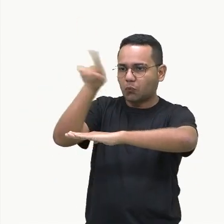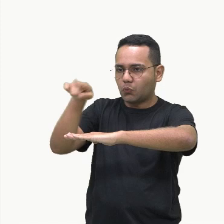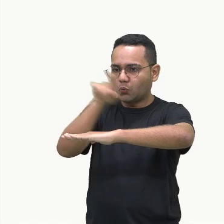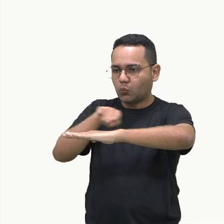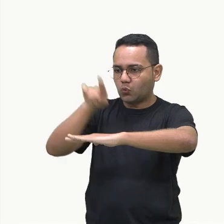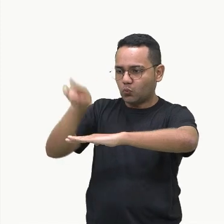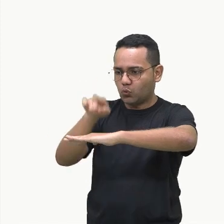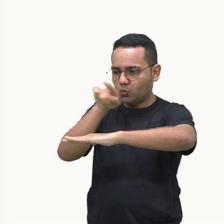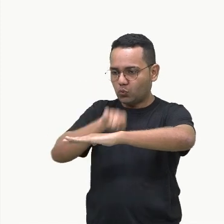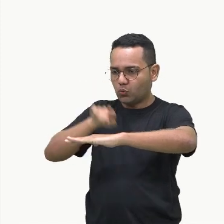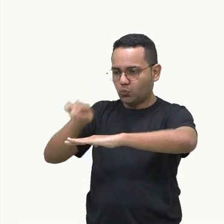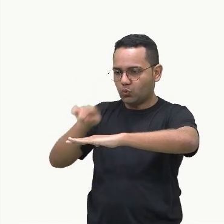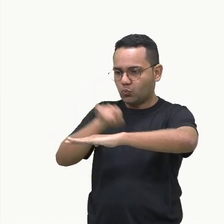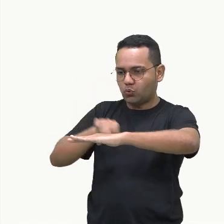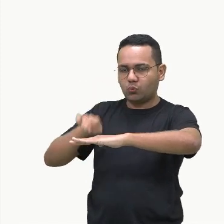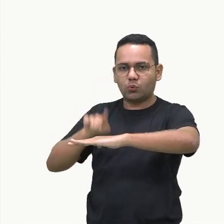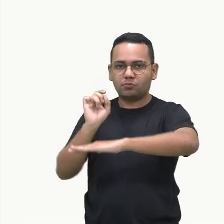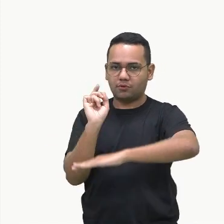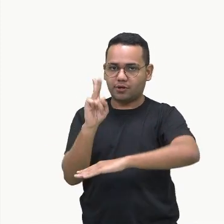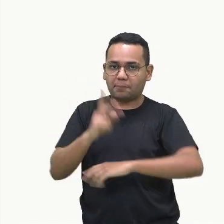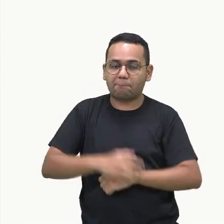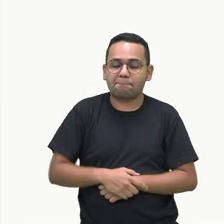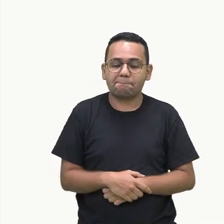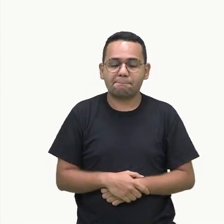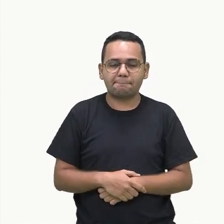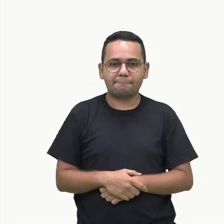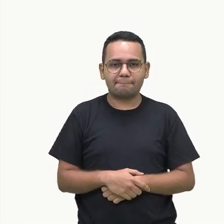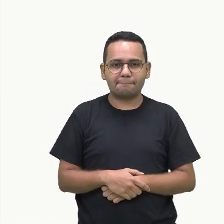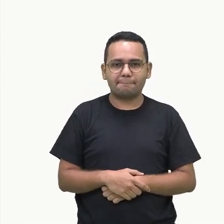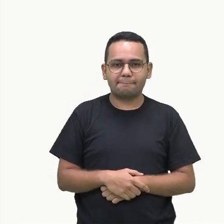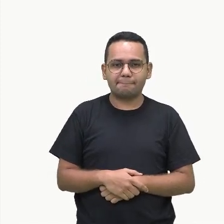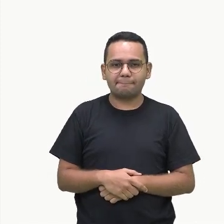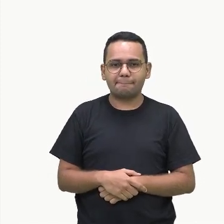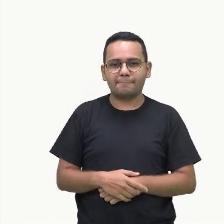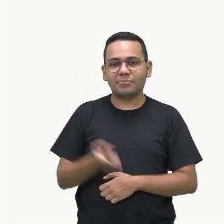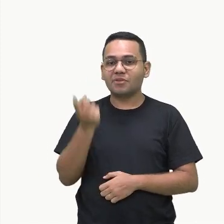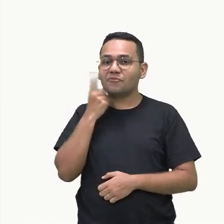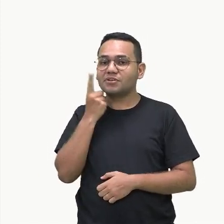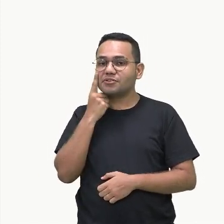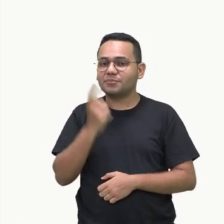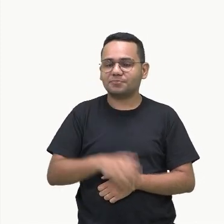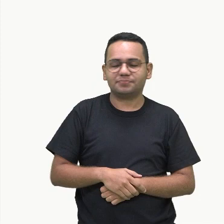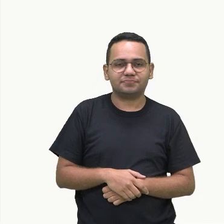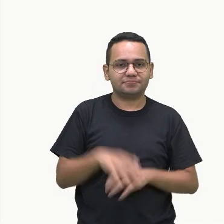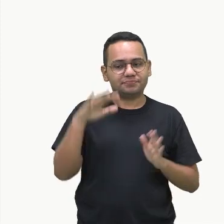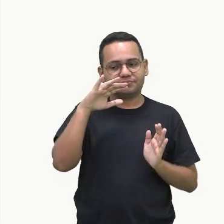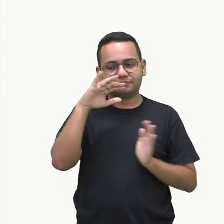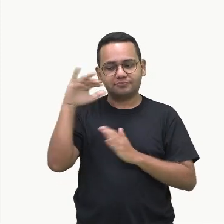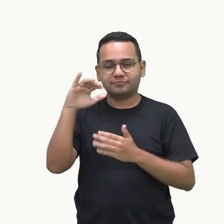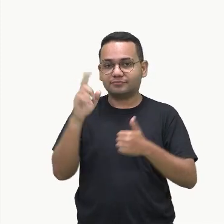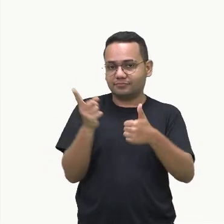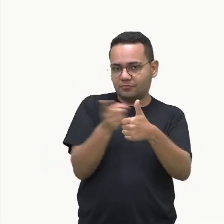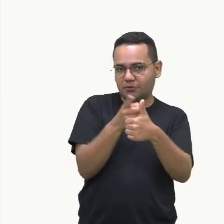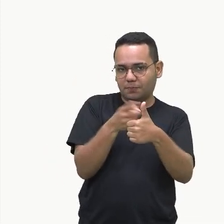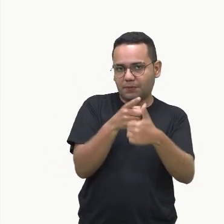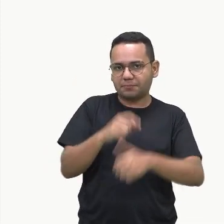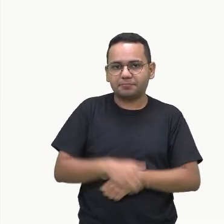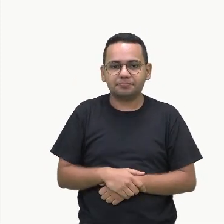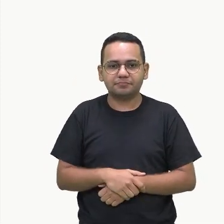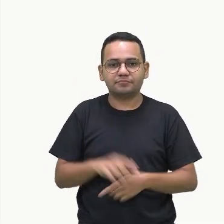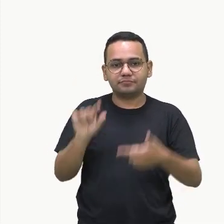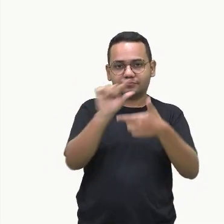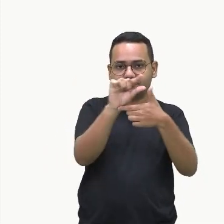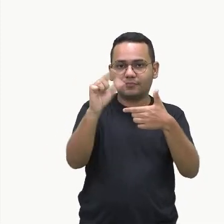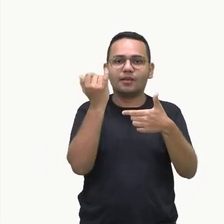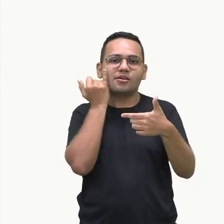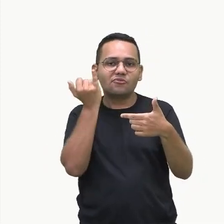transversal com duas retas paralelas. O primeiro que aparece aí são ângulos correspondentes e